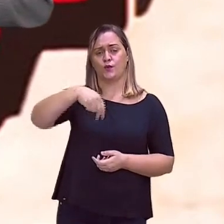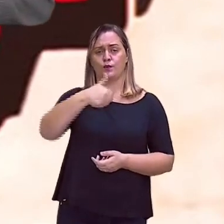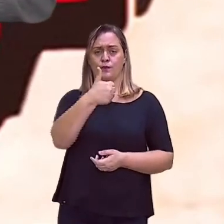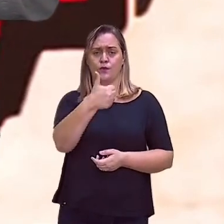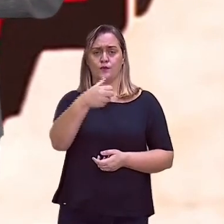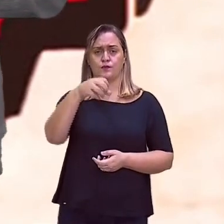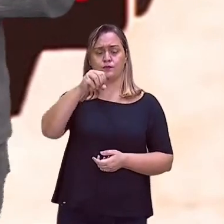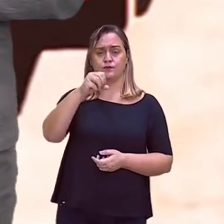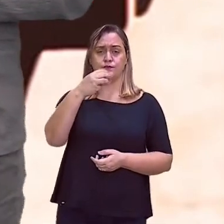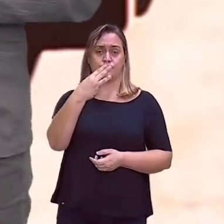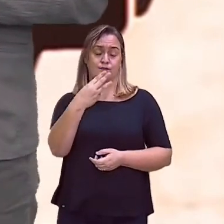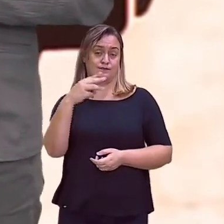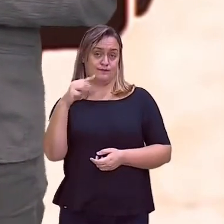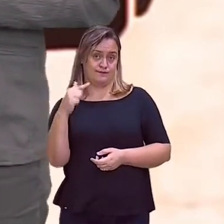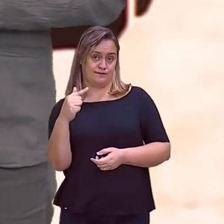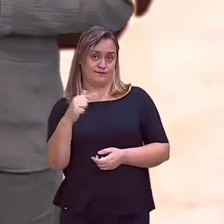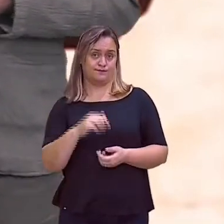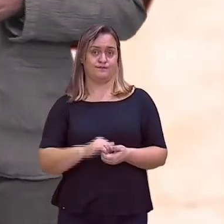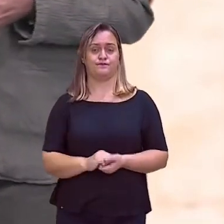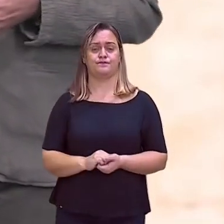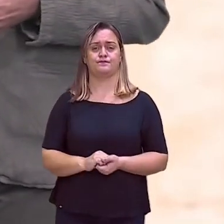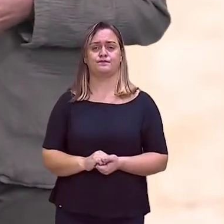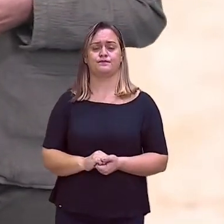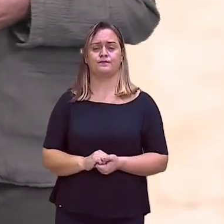1937. Vargas